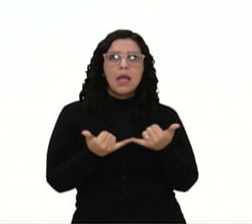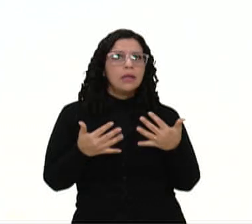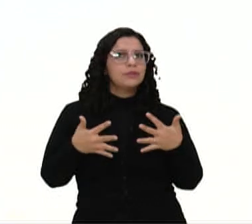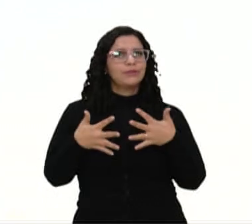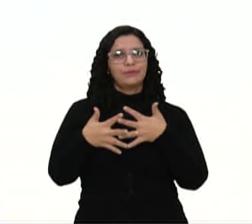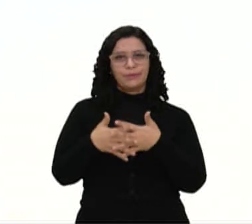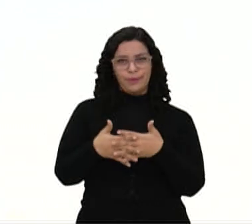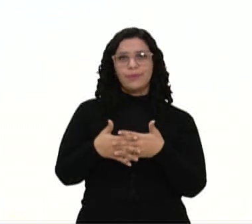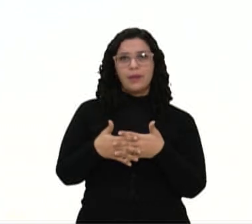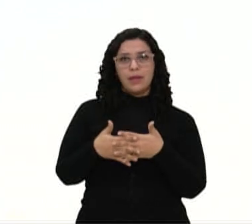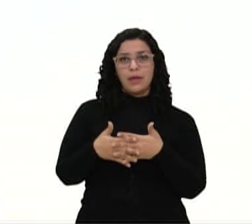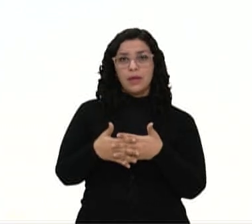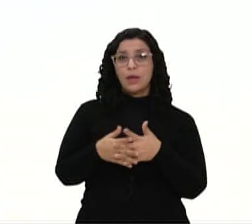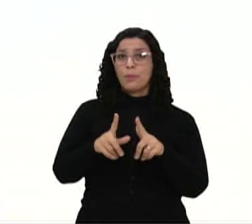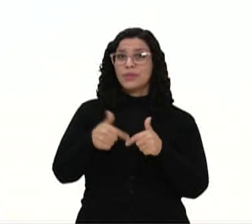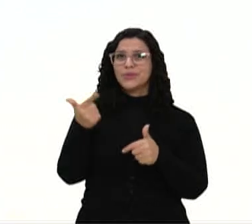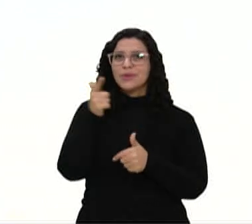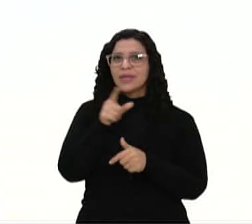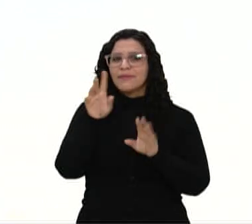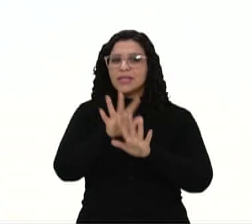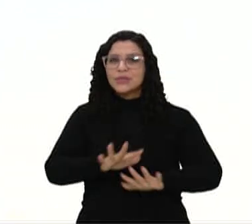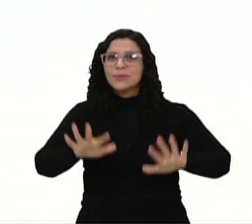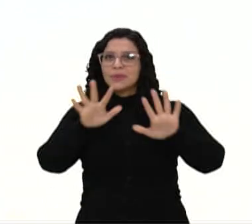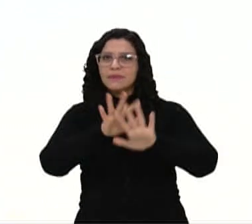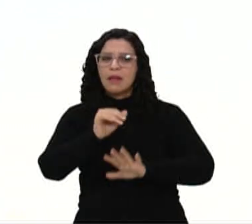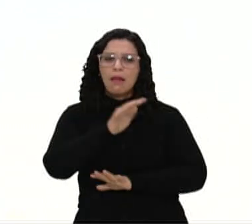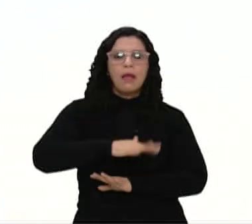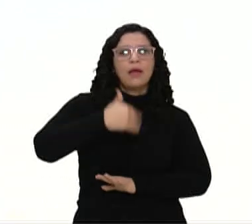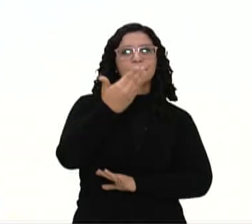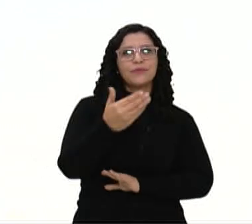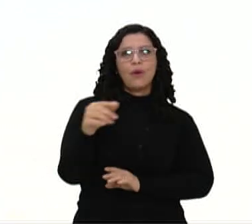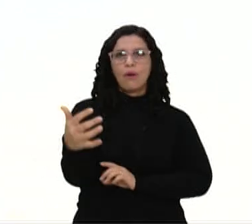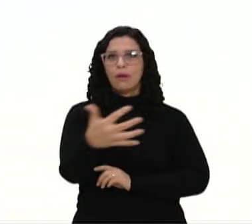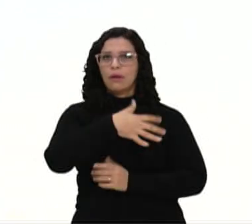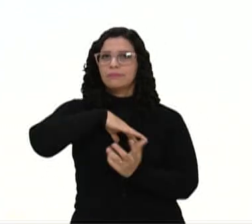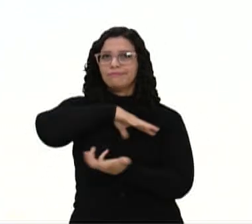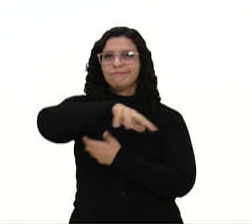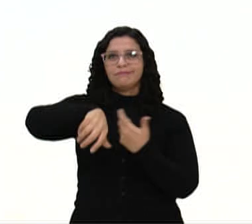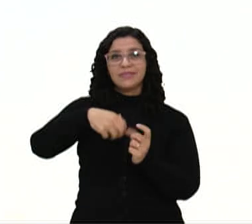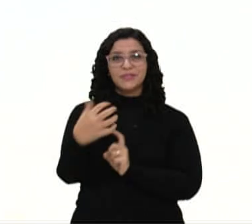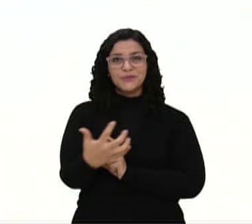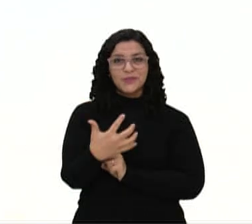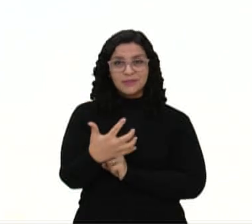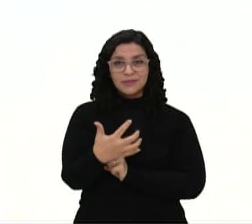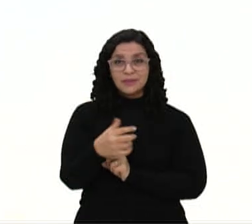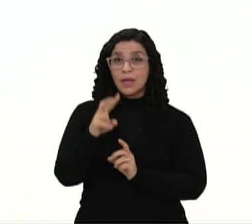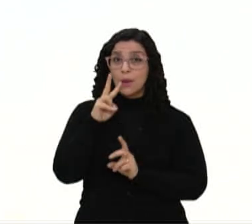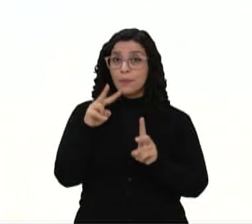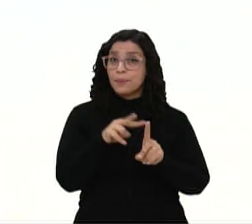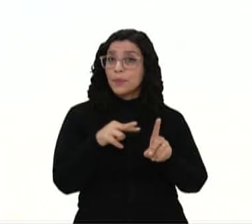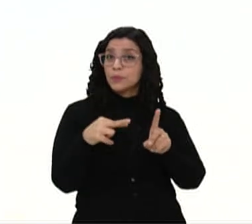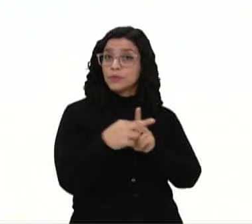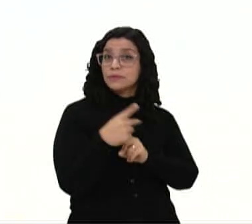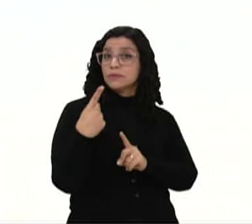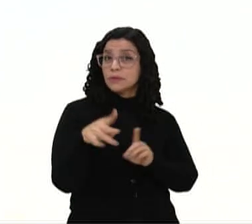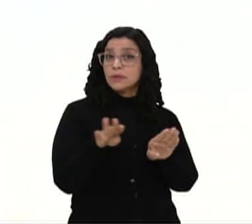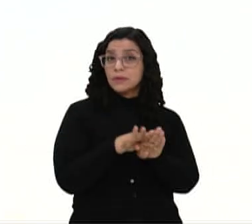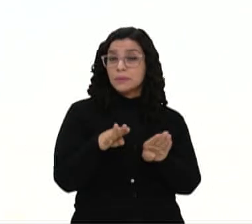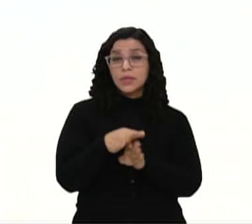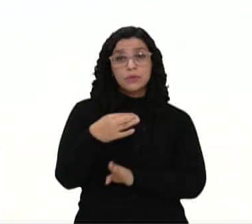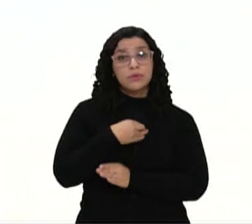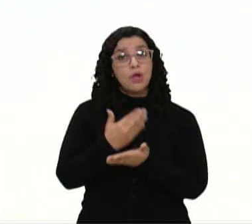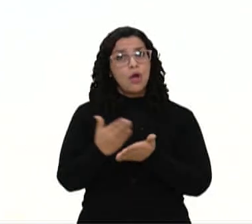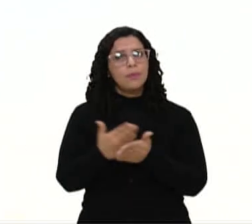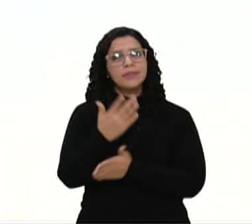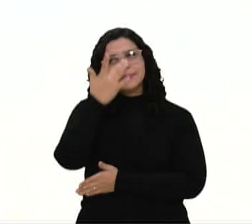demasiado complexo para se encaixar na superficialidade que te rodeia. É o ponto de vista dela, é o ponto de vista também de